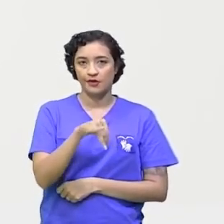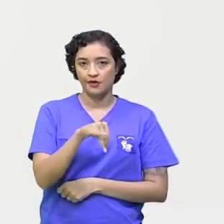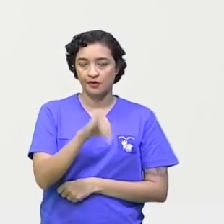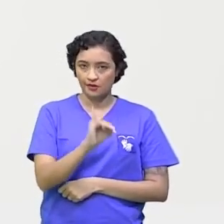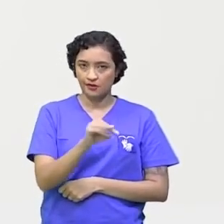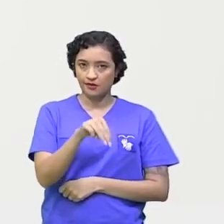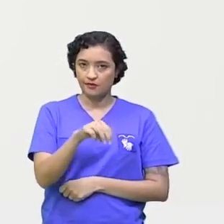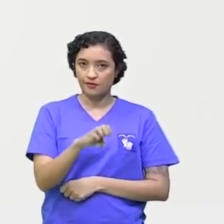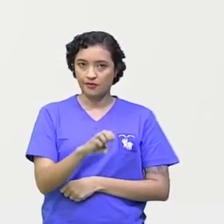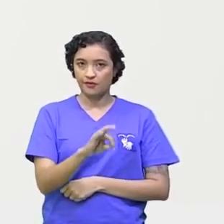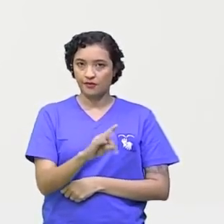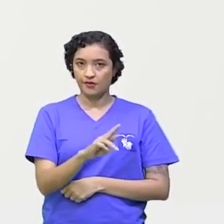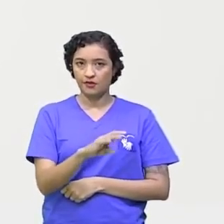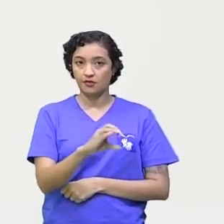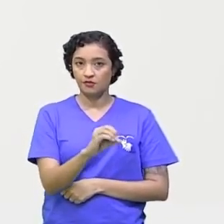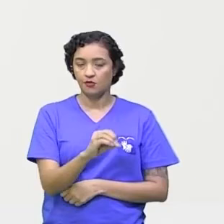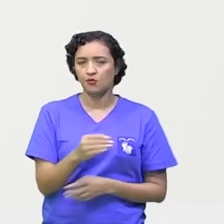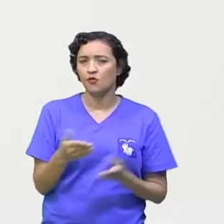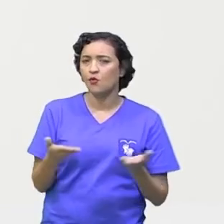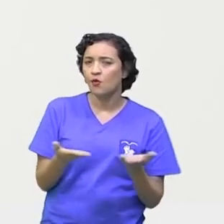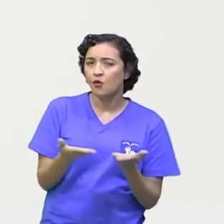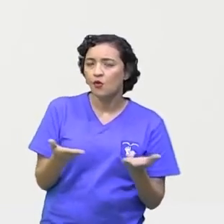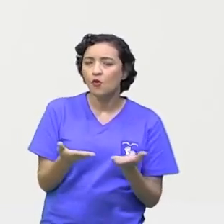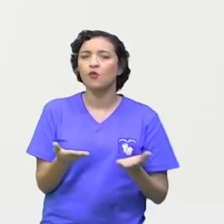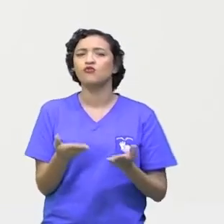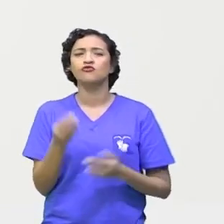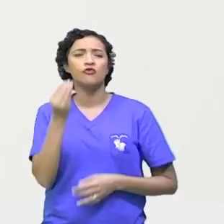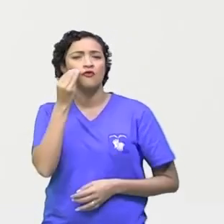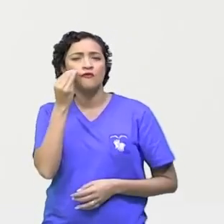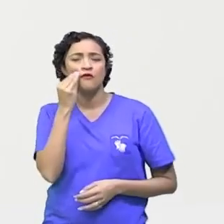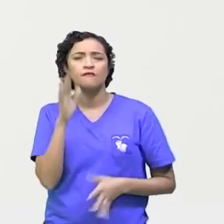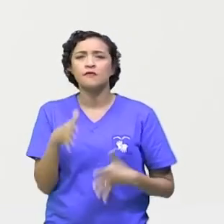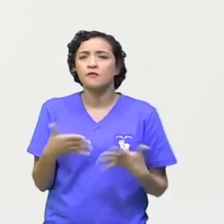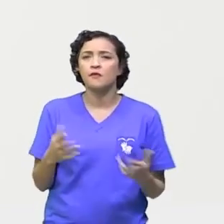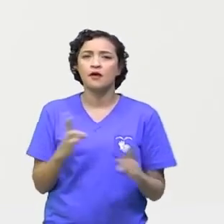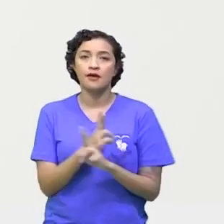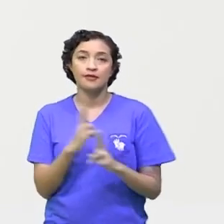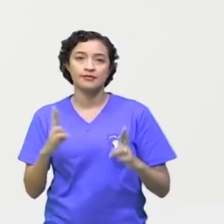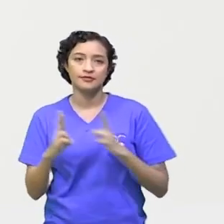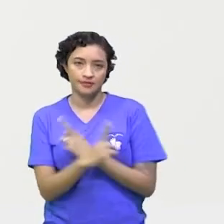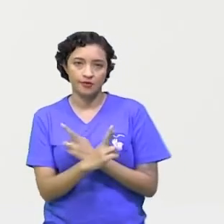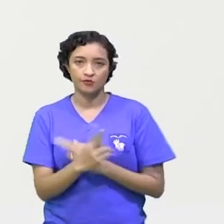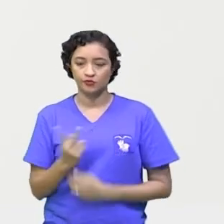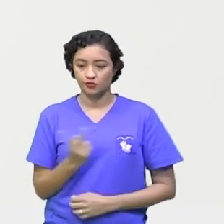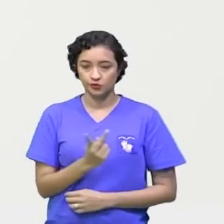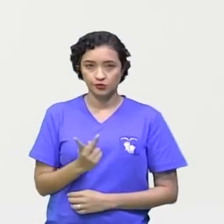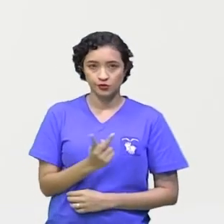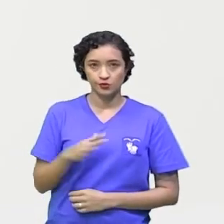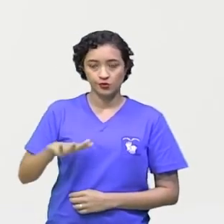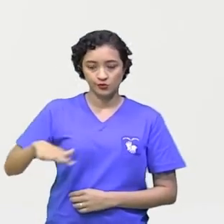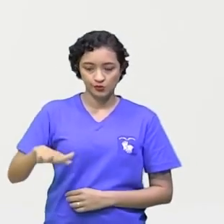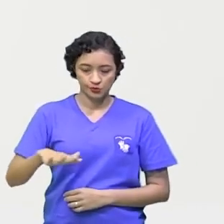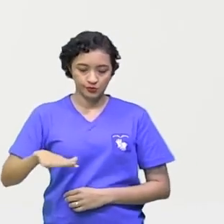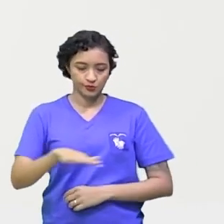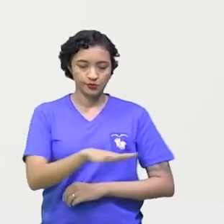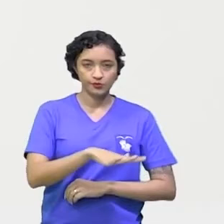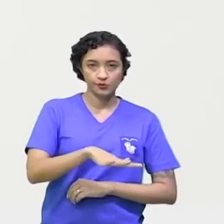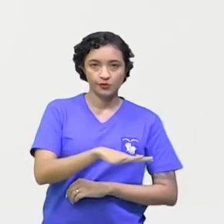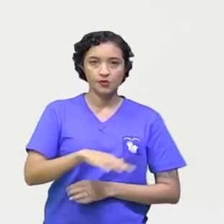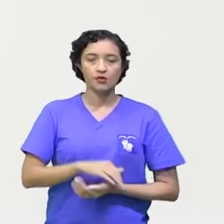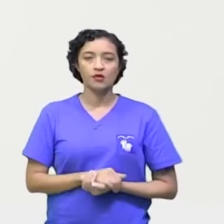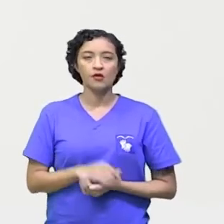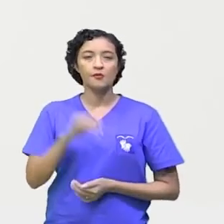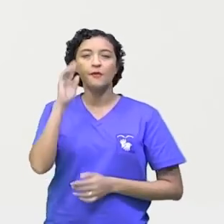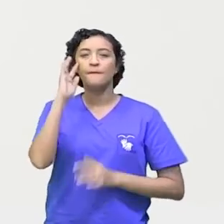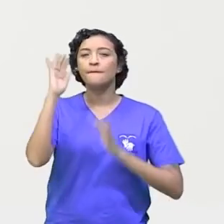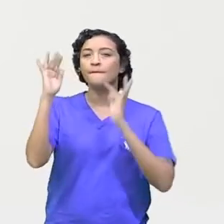sobre figuras planas, vamos ver hoje a relação que tem entre perímetro e figuras planas. Então, vamos imaginar um